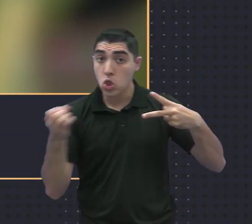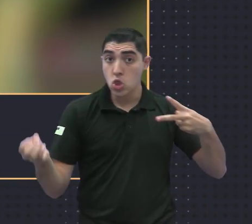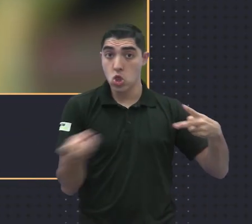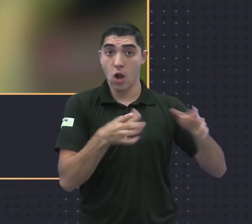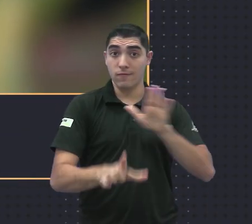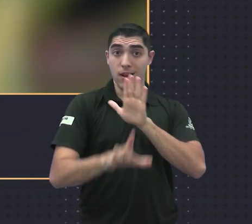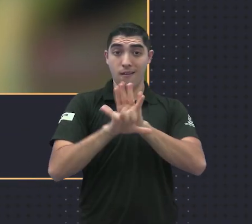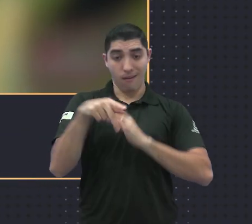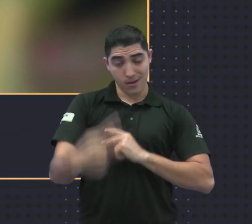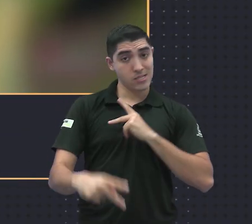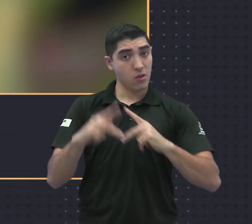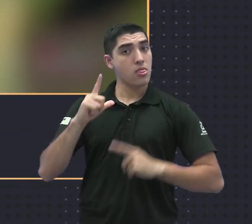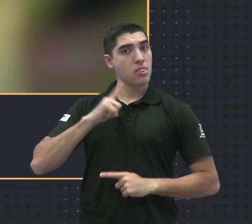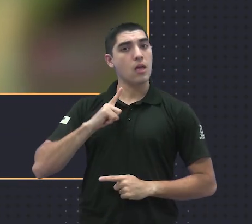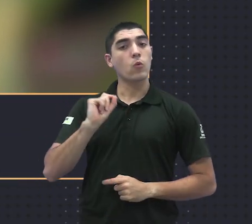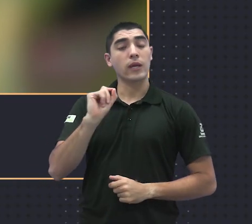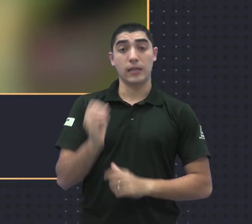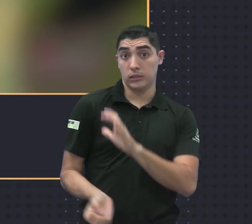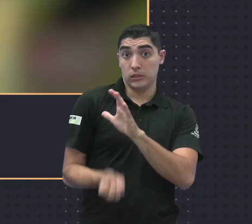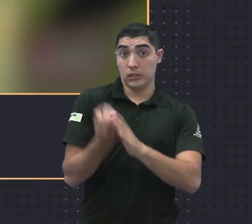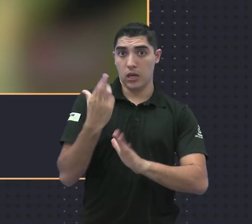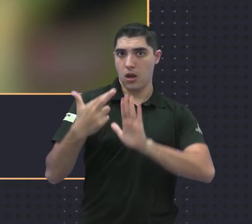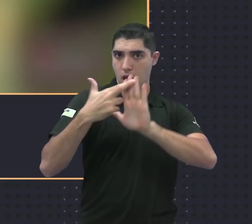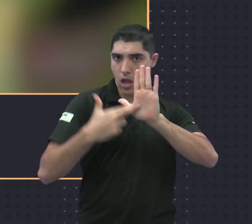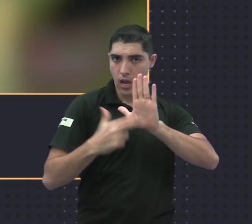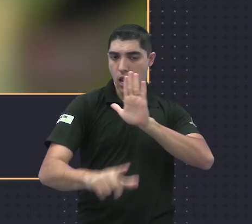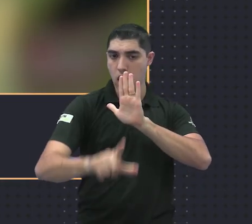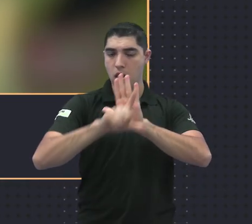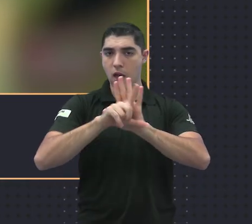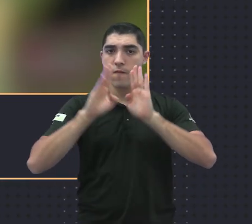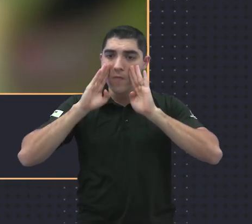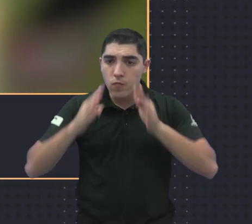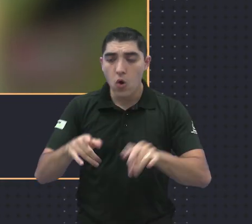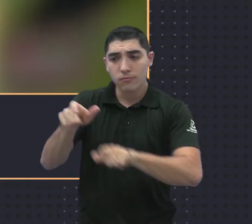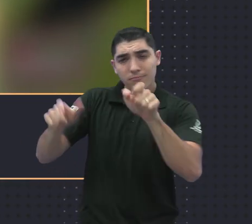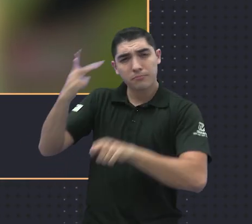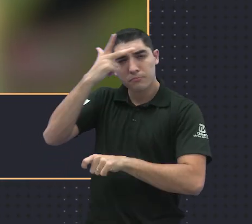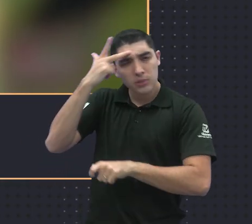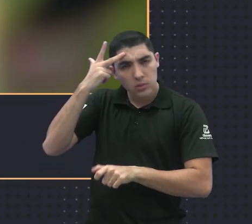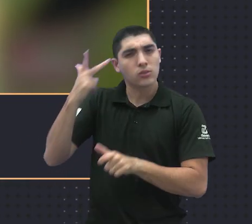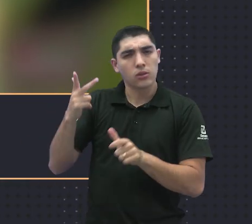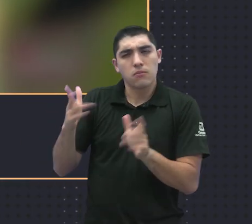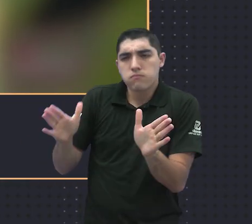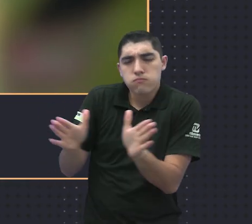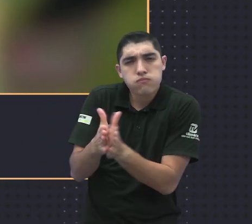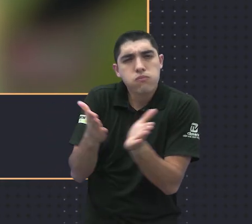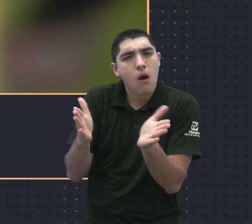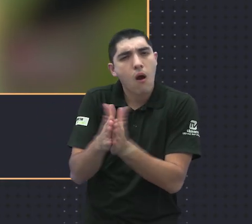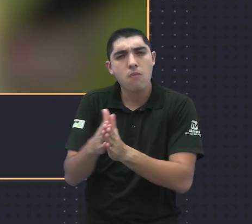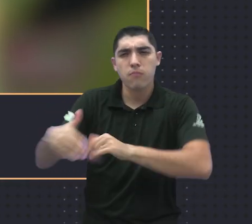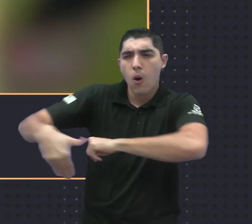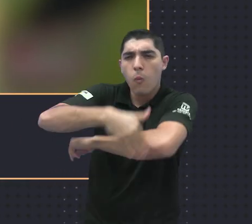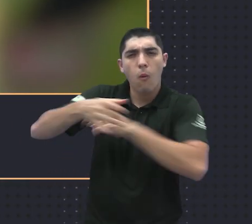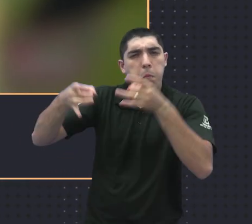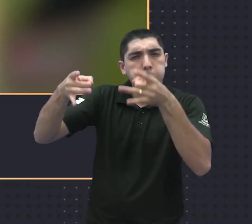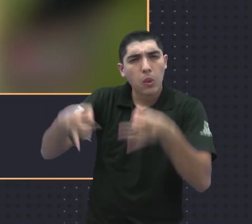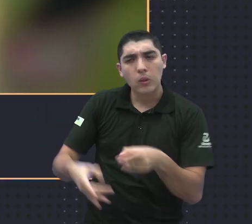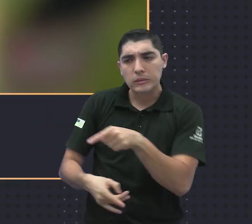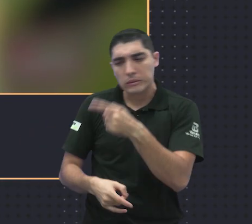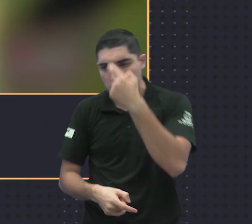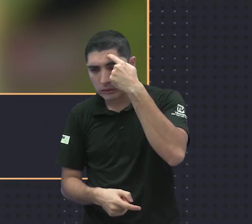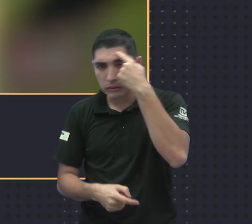Agora é lei. São José dos Campos ganhou uma política municipal de trabalho digno para pessoas em situação de rua e